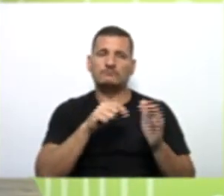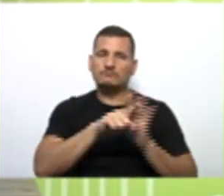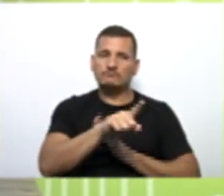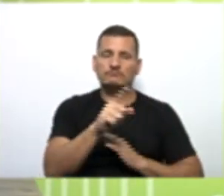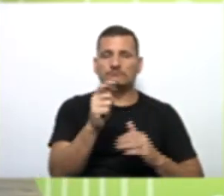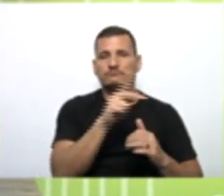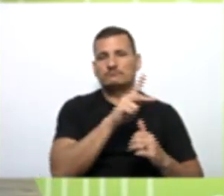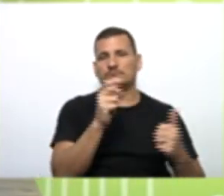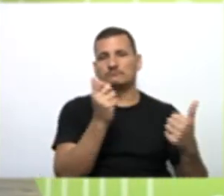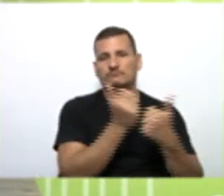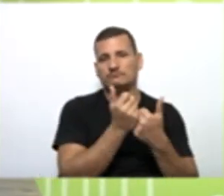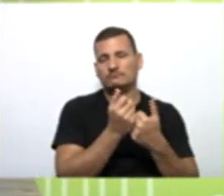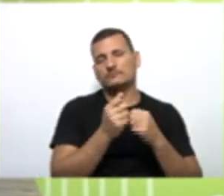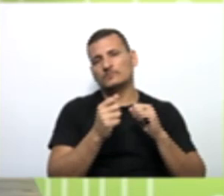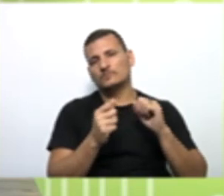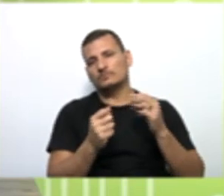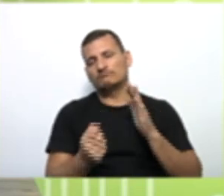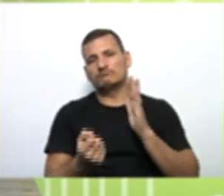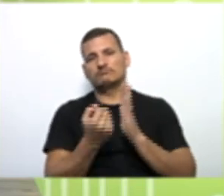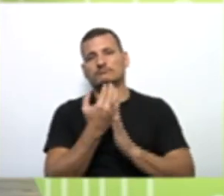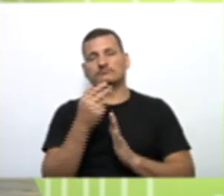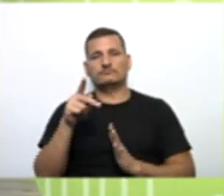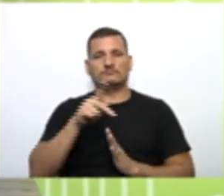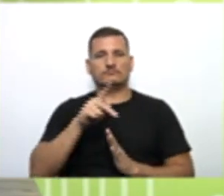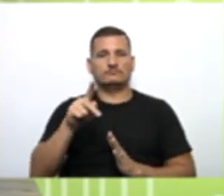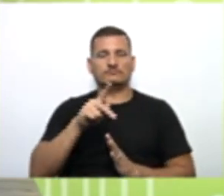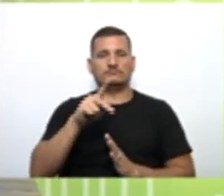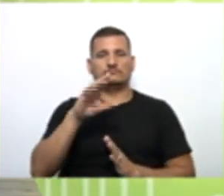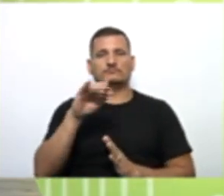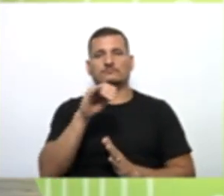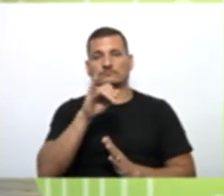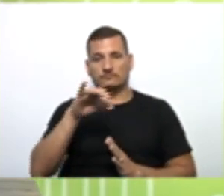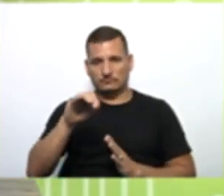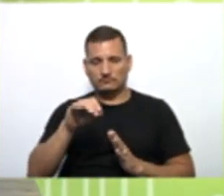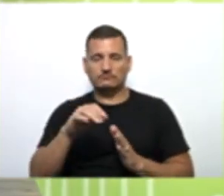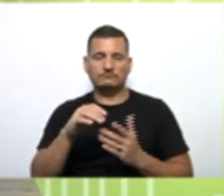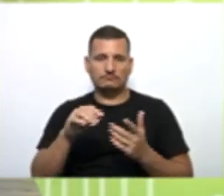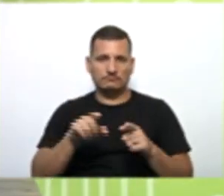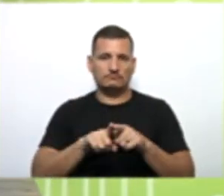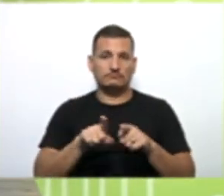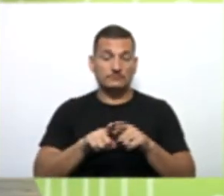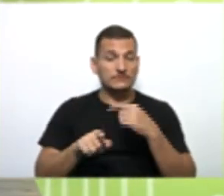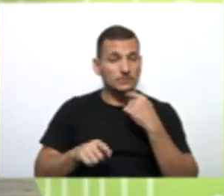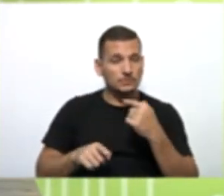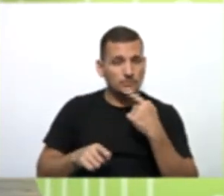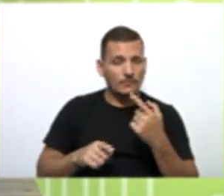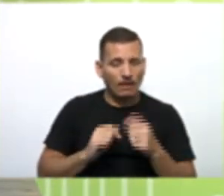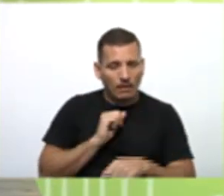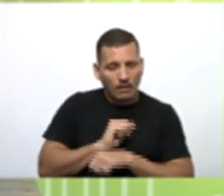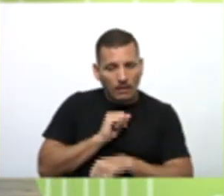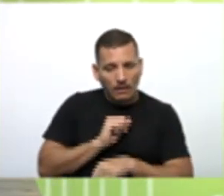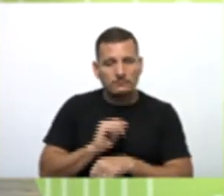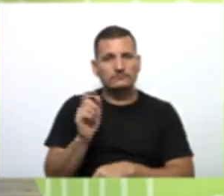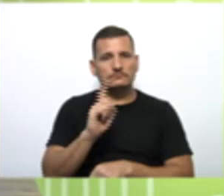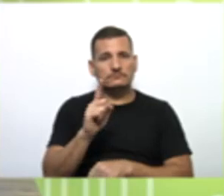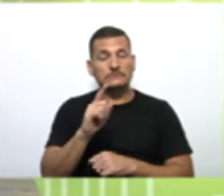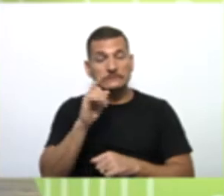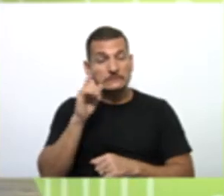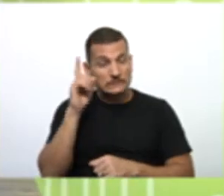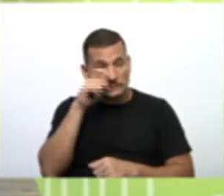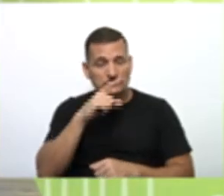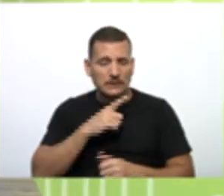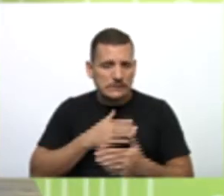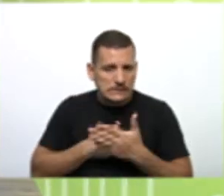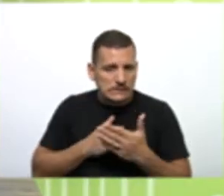Cássio, que está também disponível no ambiente virtual. Né? Não fiquem com dúvidas. Né? A dúvida, ela dificulta a aprendizagem. Então,